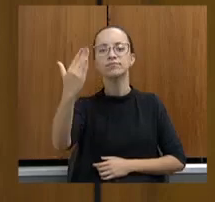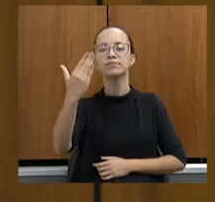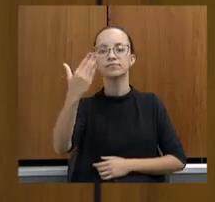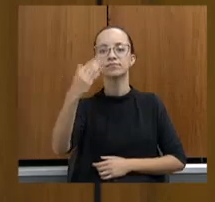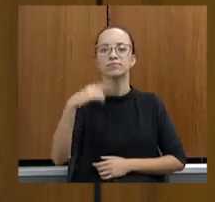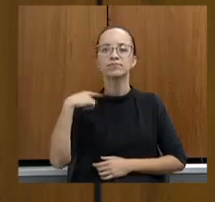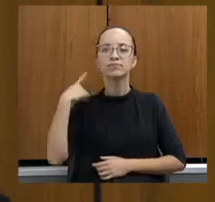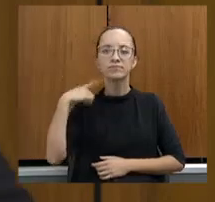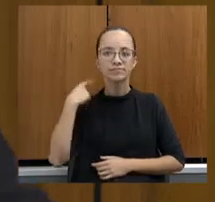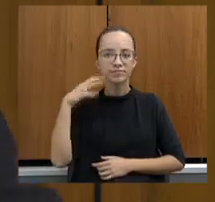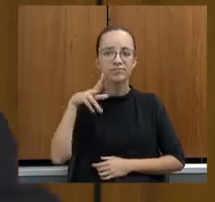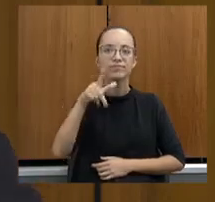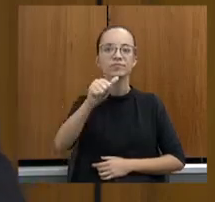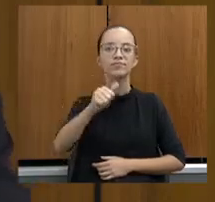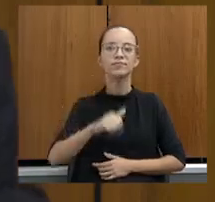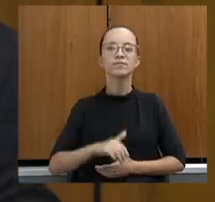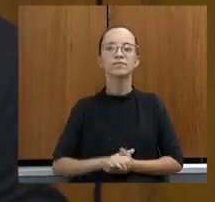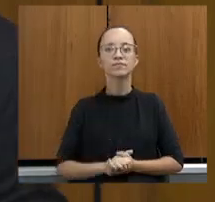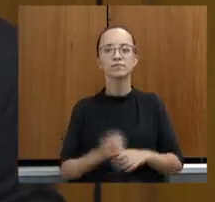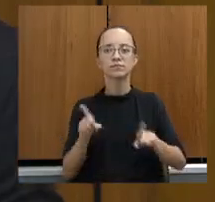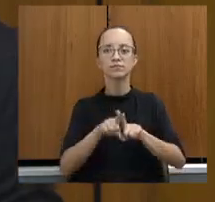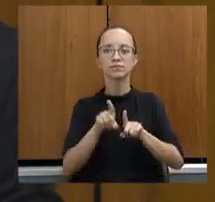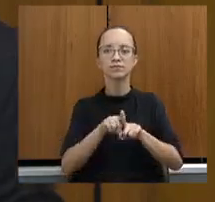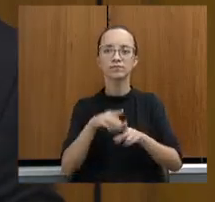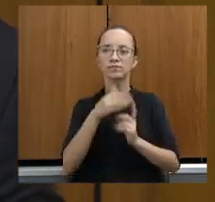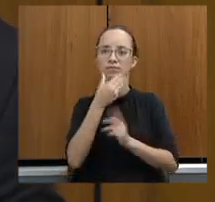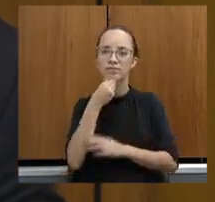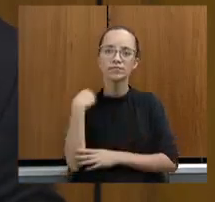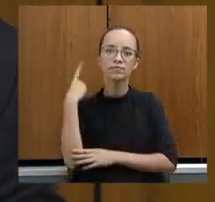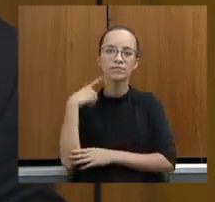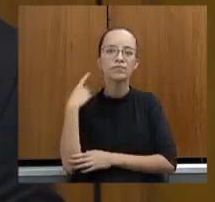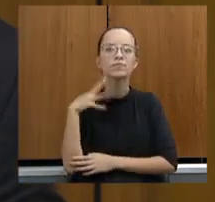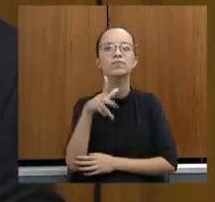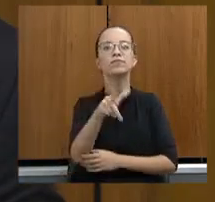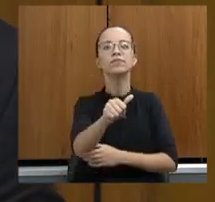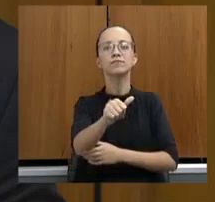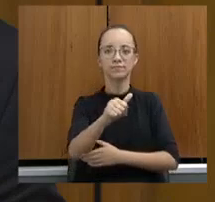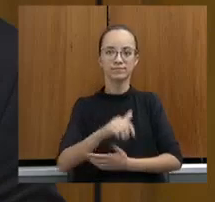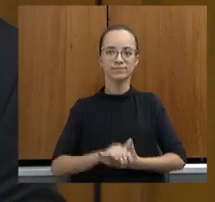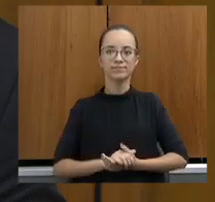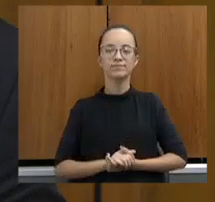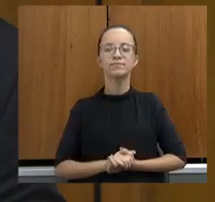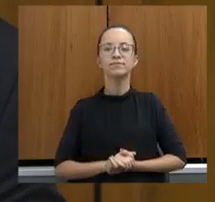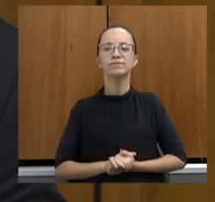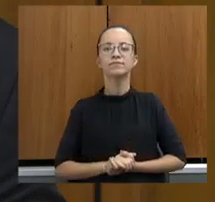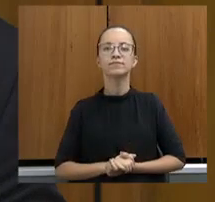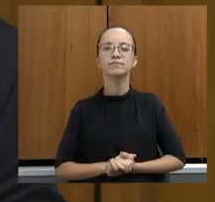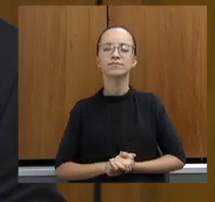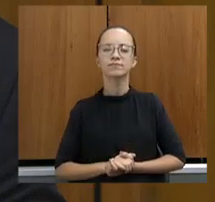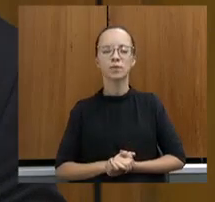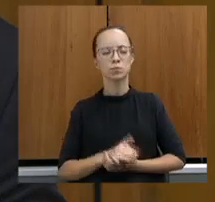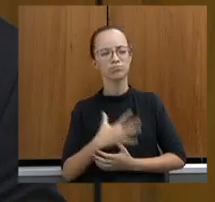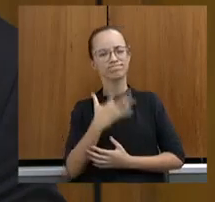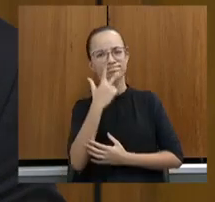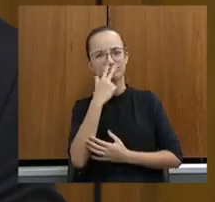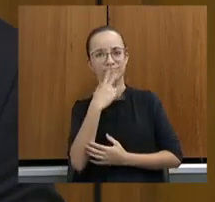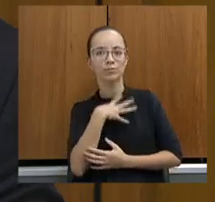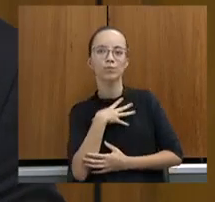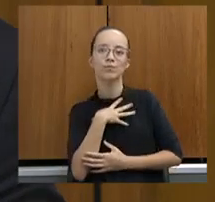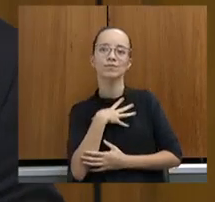deputadas os deputados também minha querida como uma filha